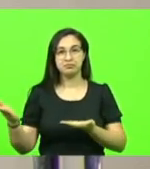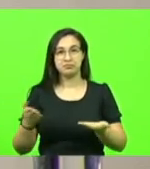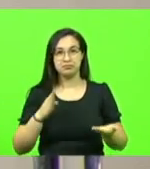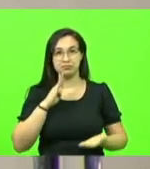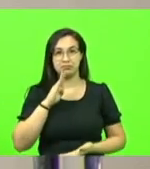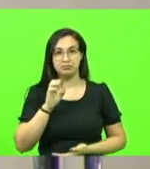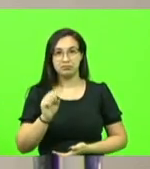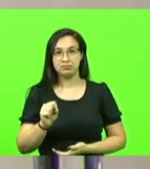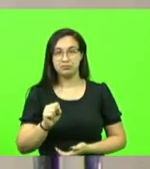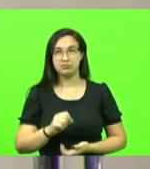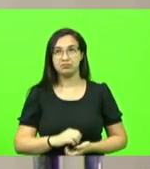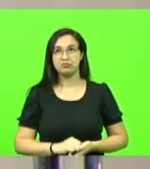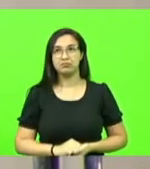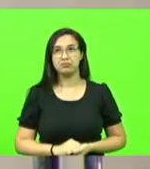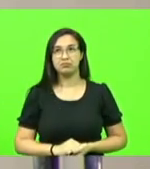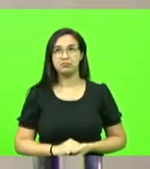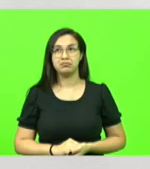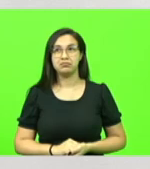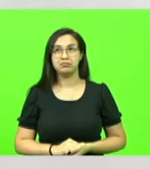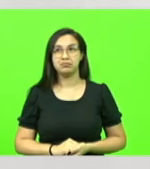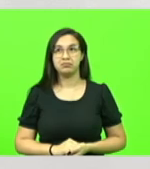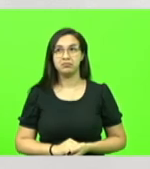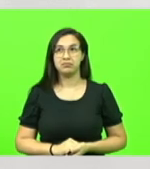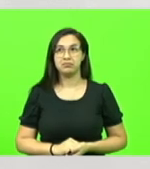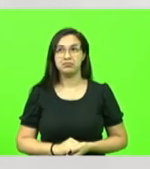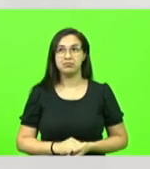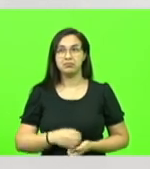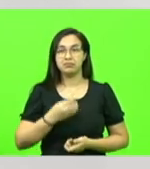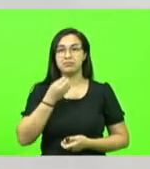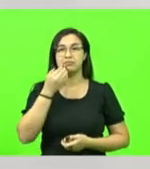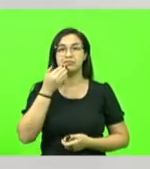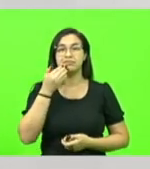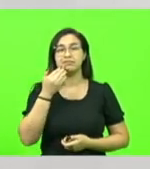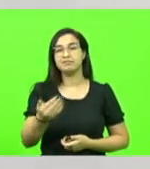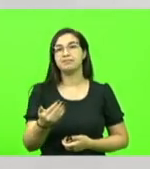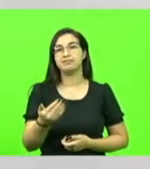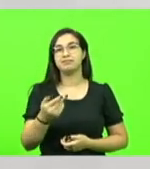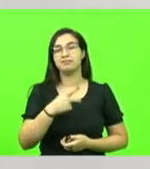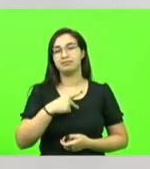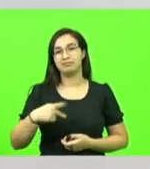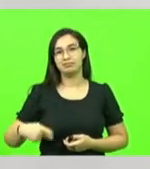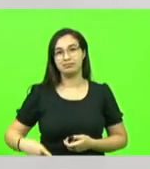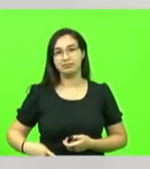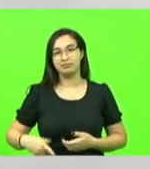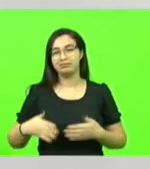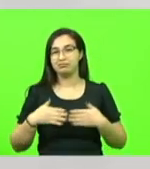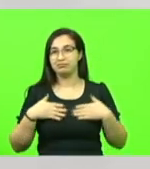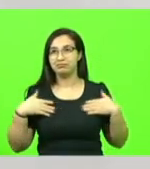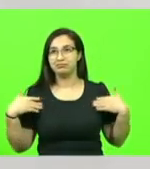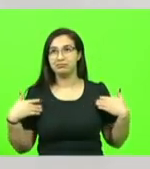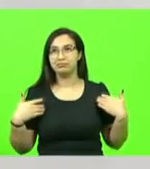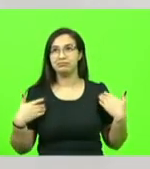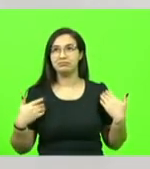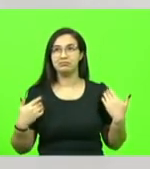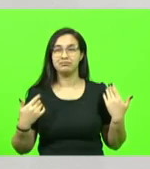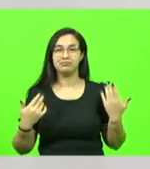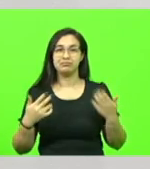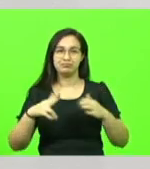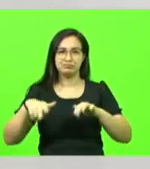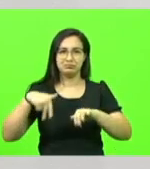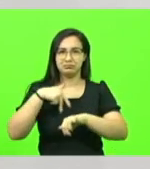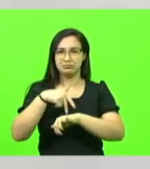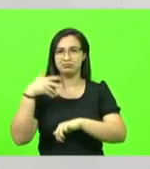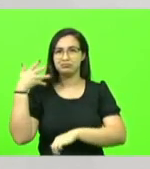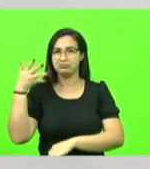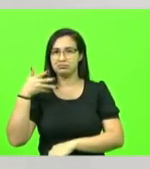com a palavra, deputado Bruno Souza. Muito obrigado, presidente. Fico honrado em falar diante deste quórum